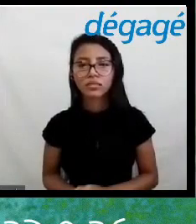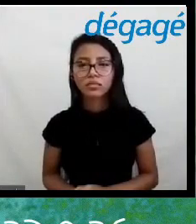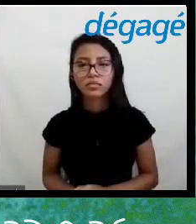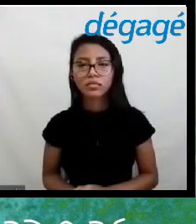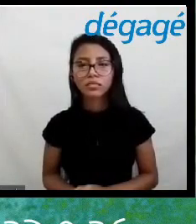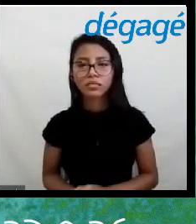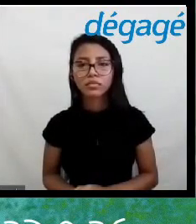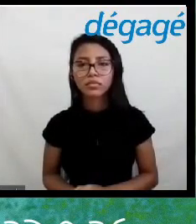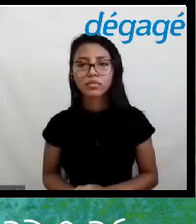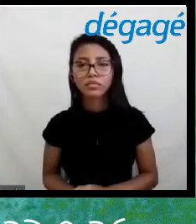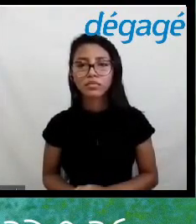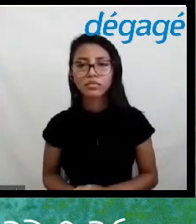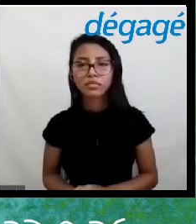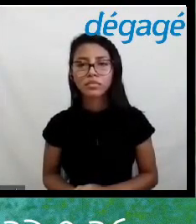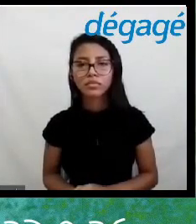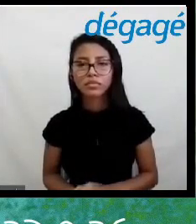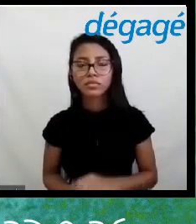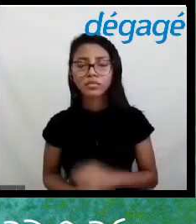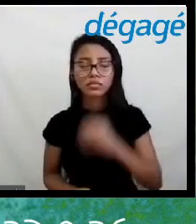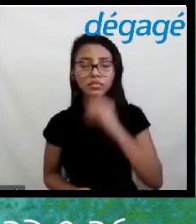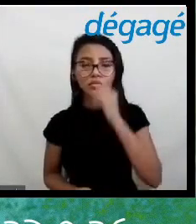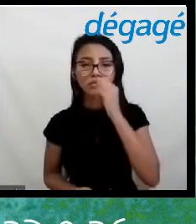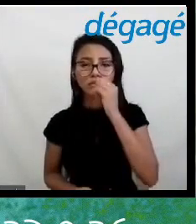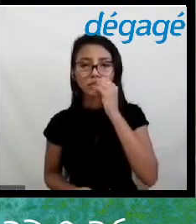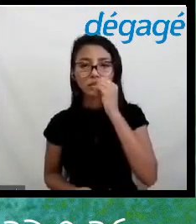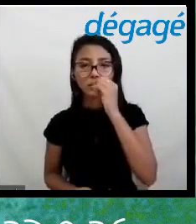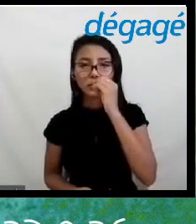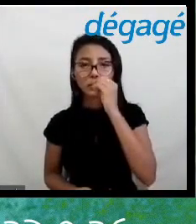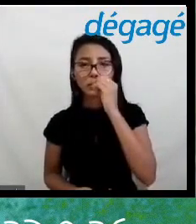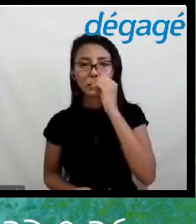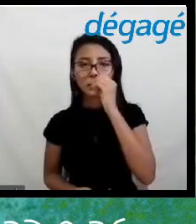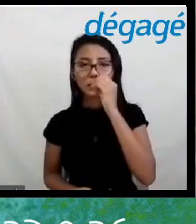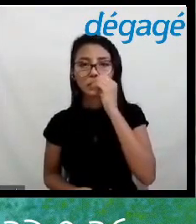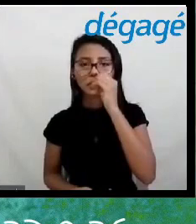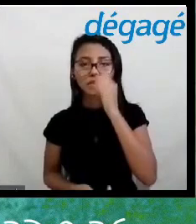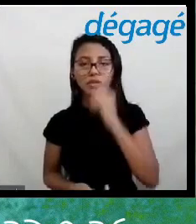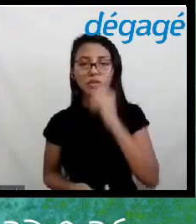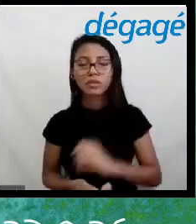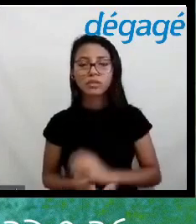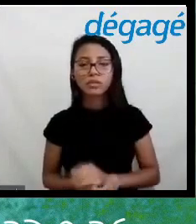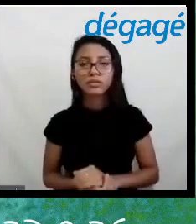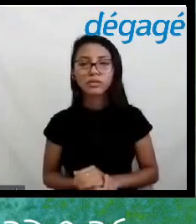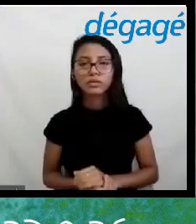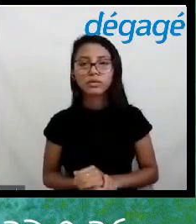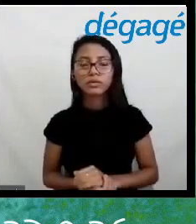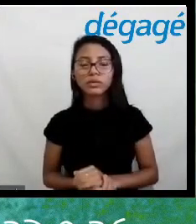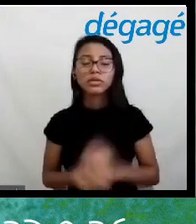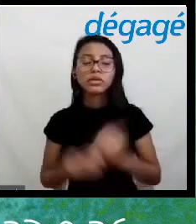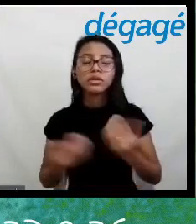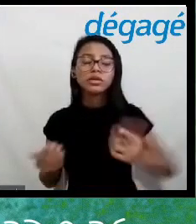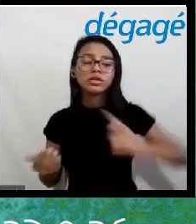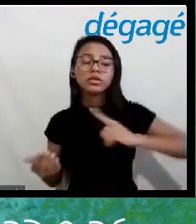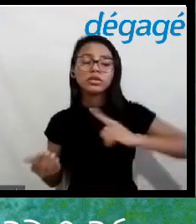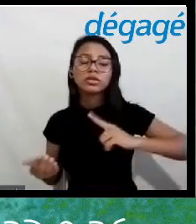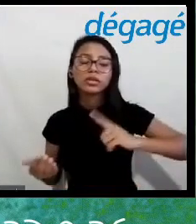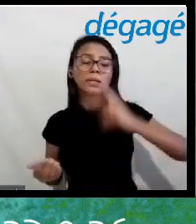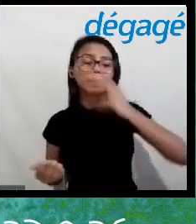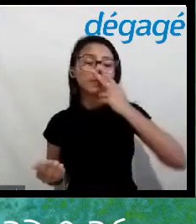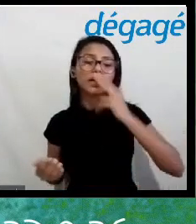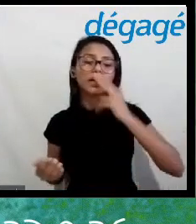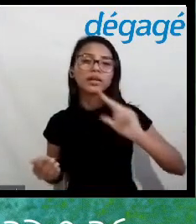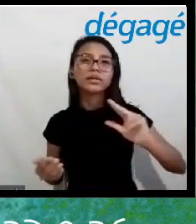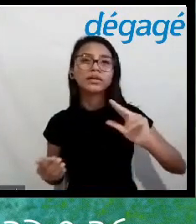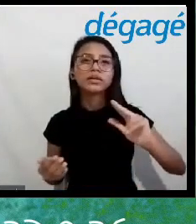realmente a gente proporcionava uma condição de maior apreensão cerebral, né? E aí,